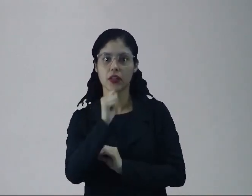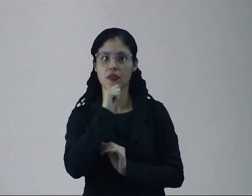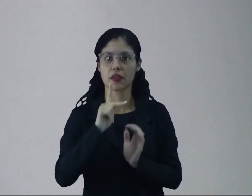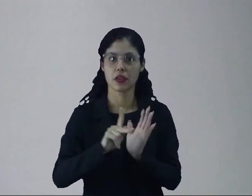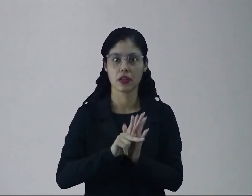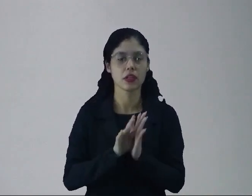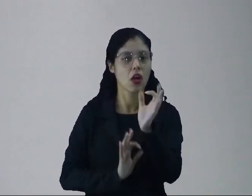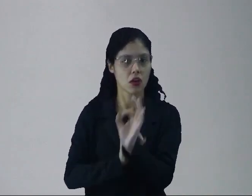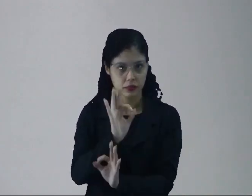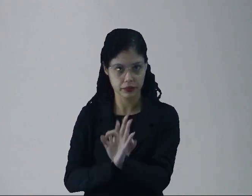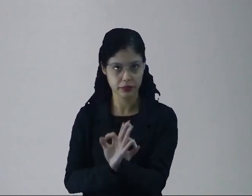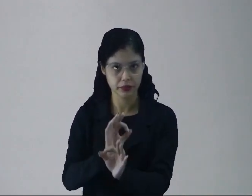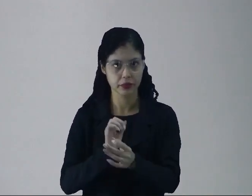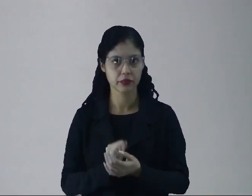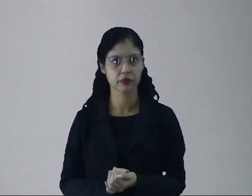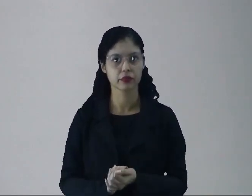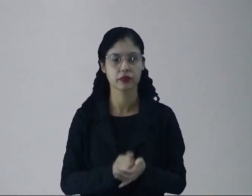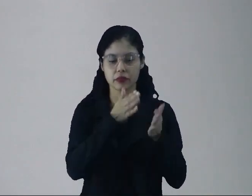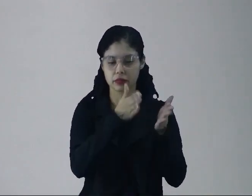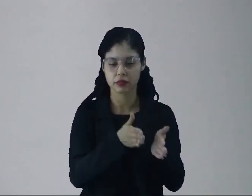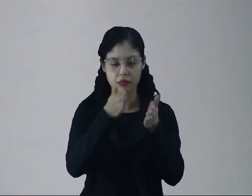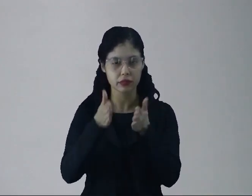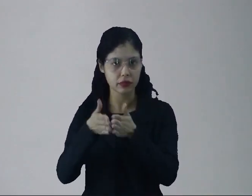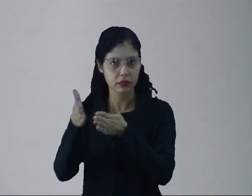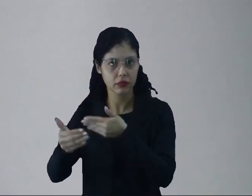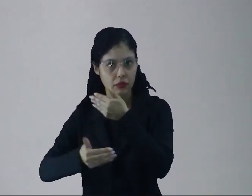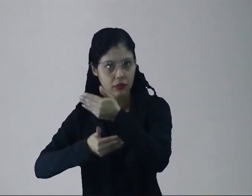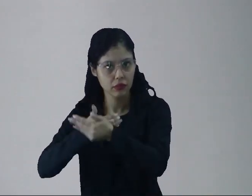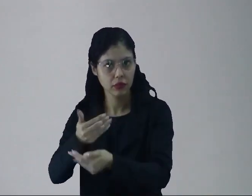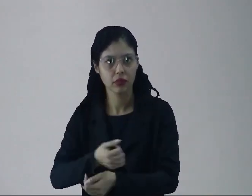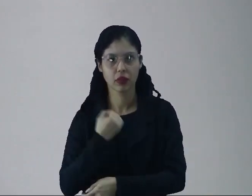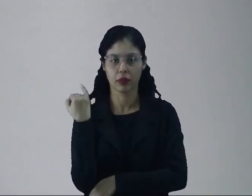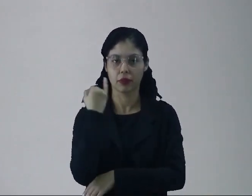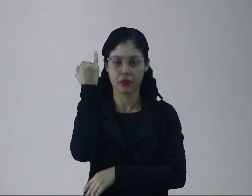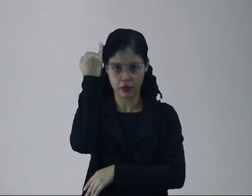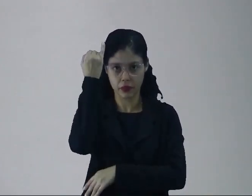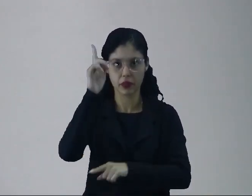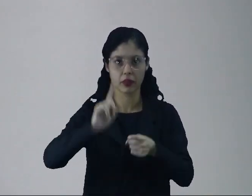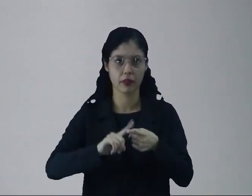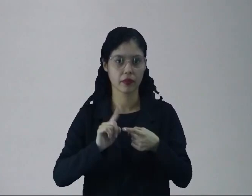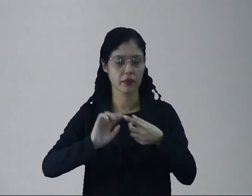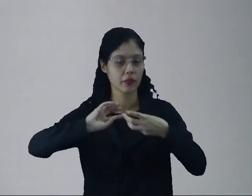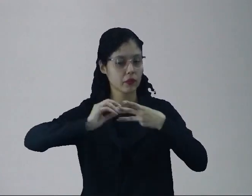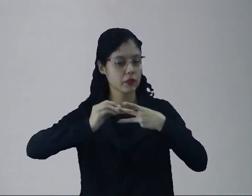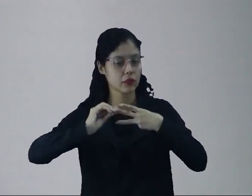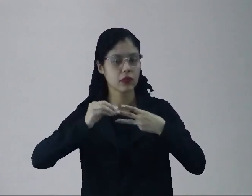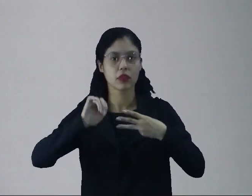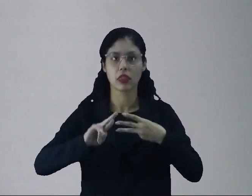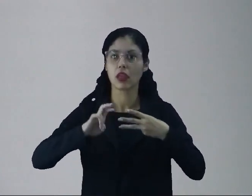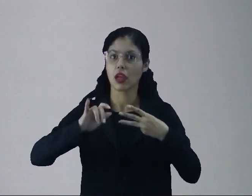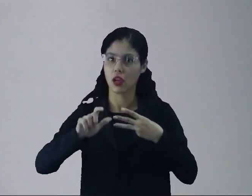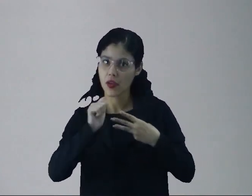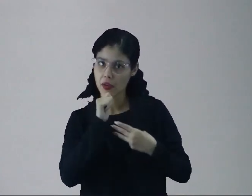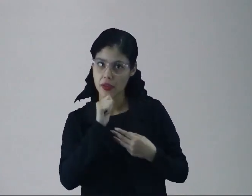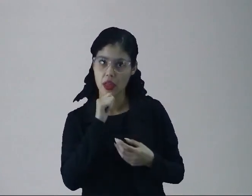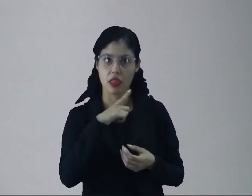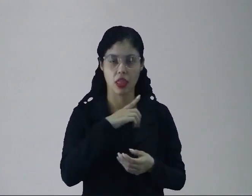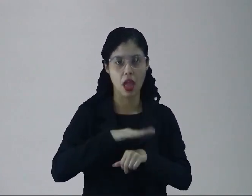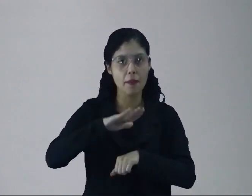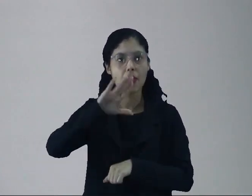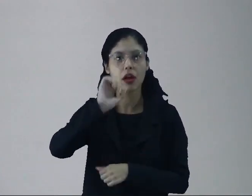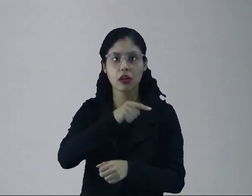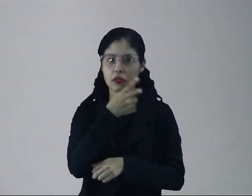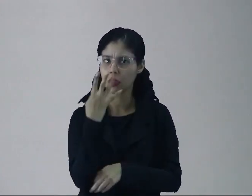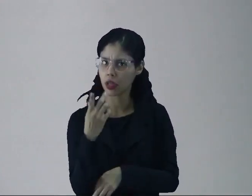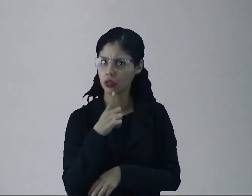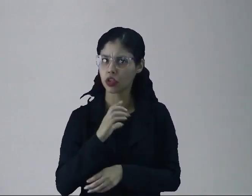ter um núcleo organizado. Esse passo evolutivo também foi muito importante, porque as células eucarióticas, como ela tem a grande